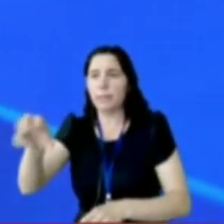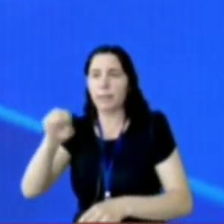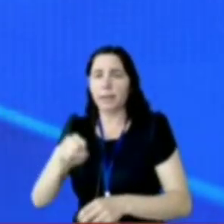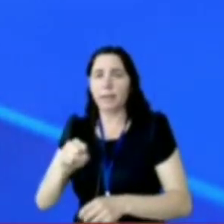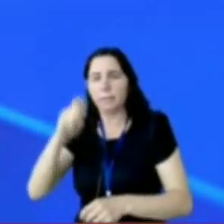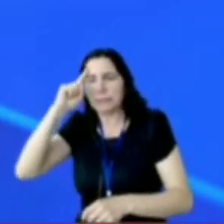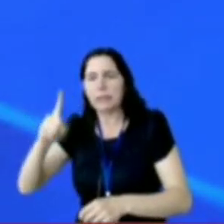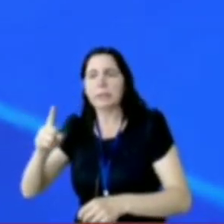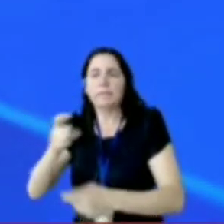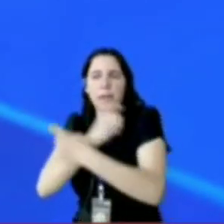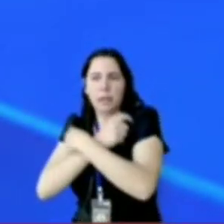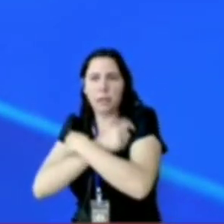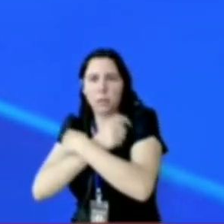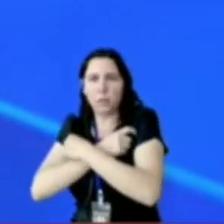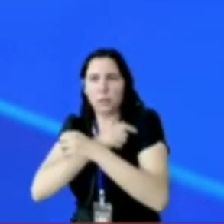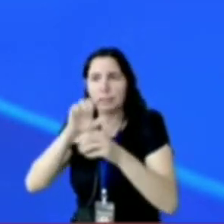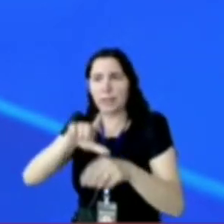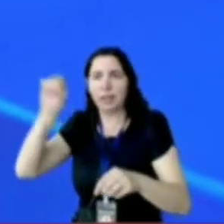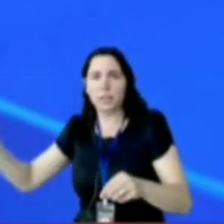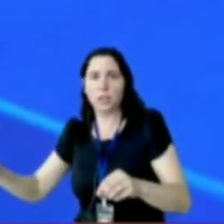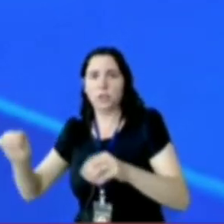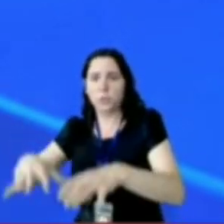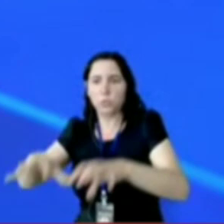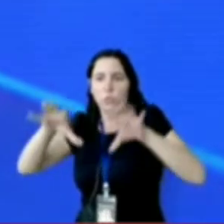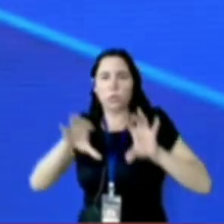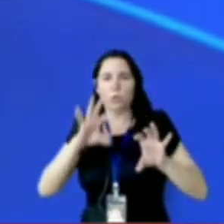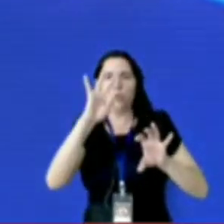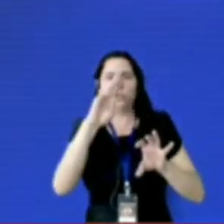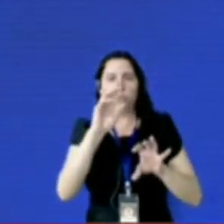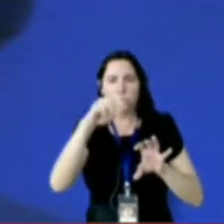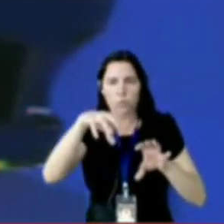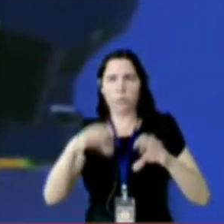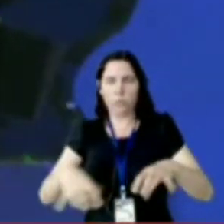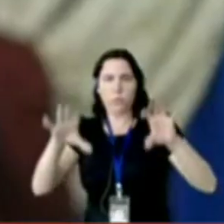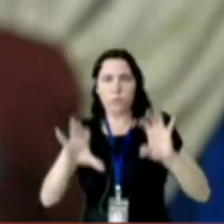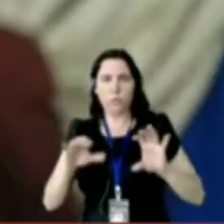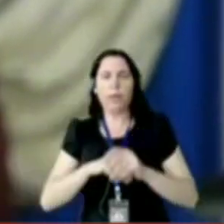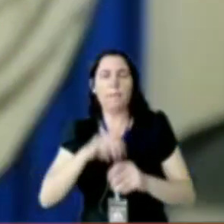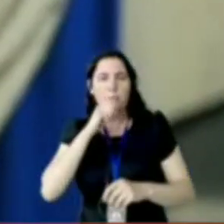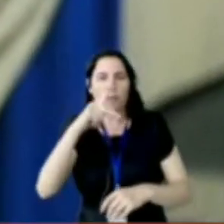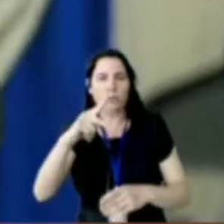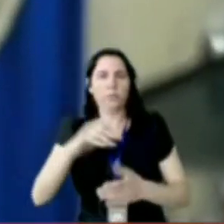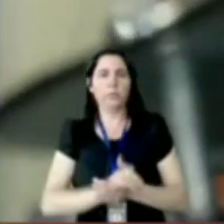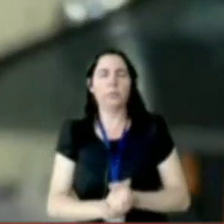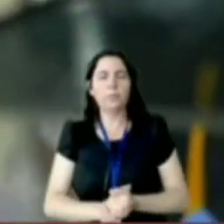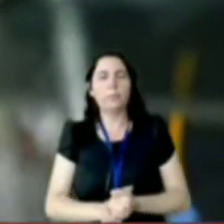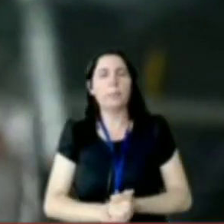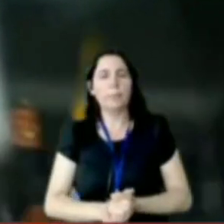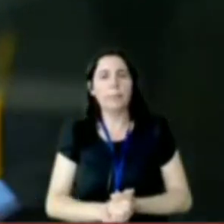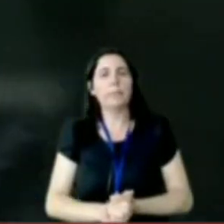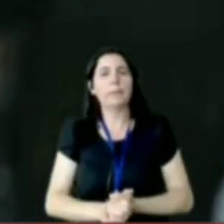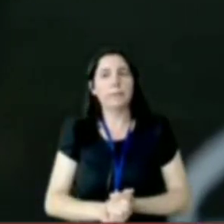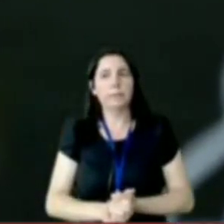Deus mandou tirar as almas da mão de Faraó. Sabe qual é o problema? Profético isso. A igreja quer o trono de